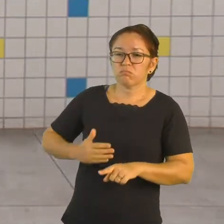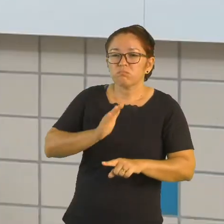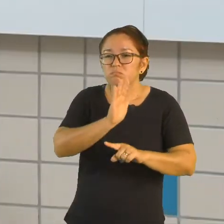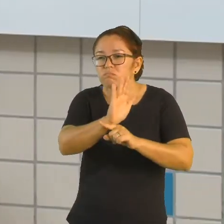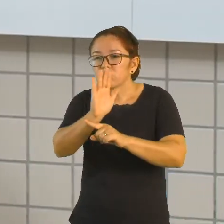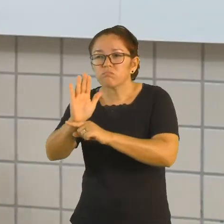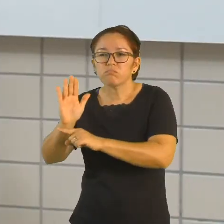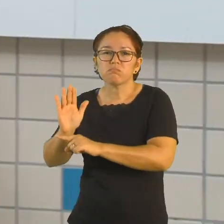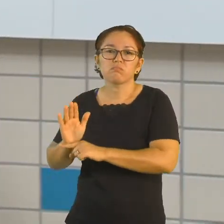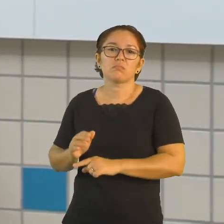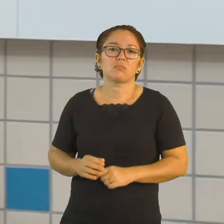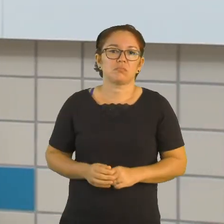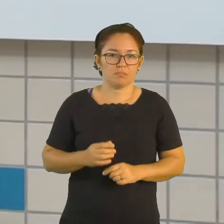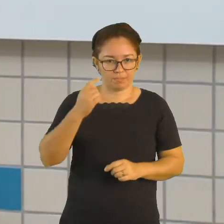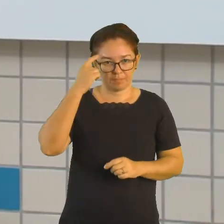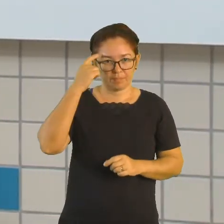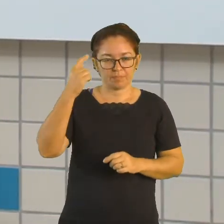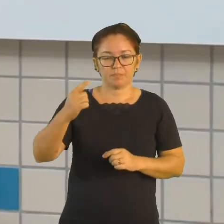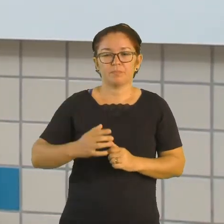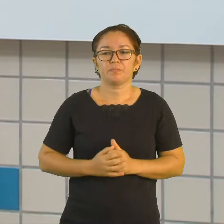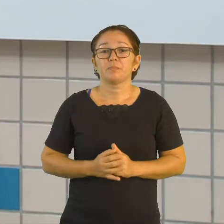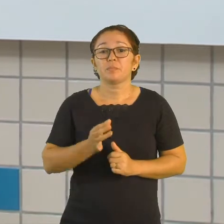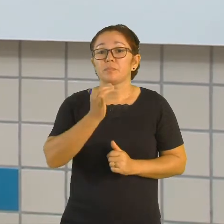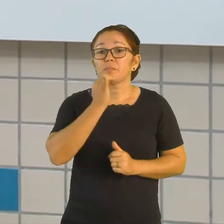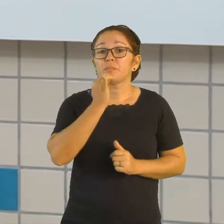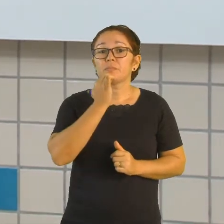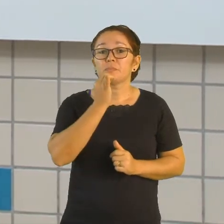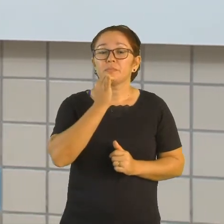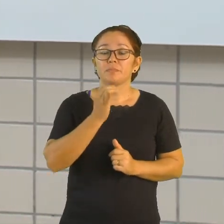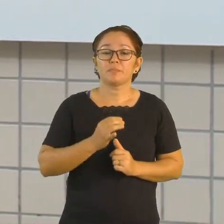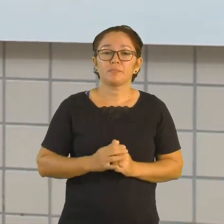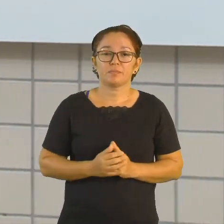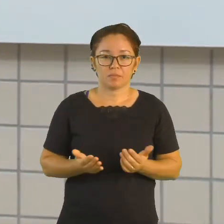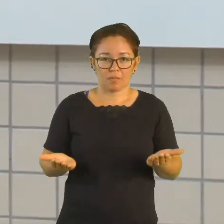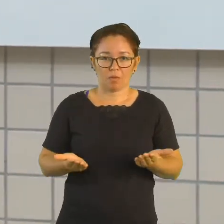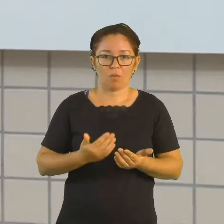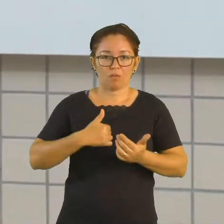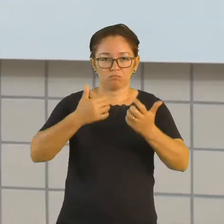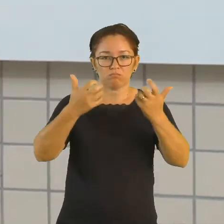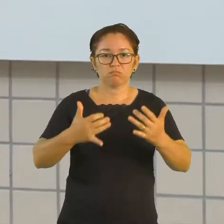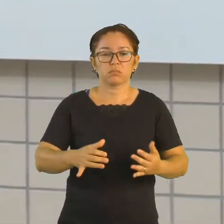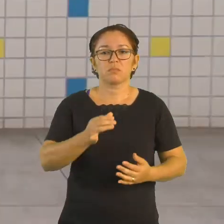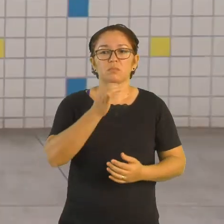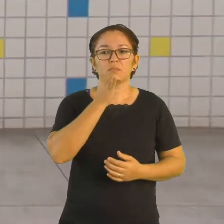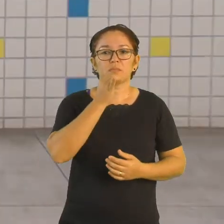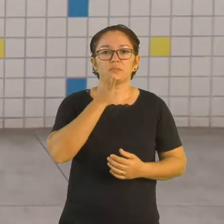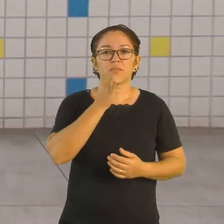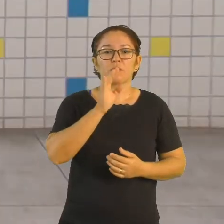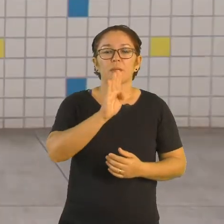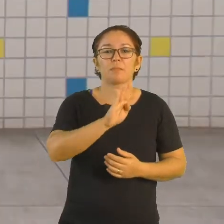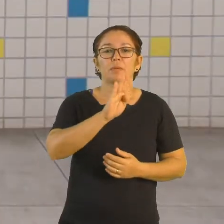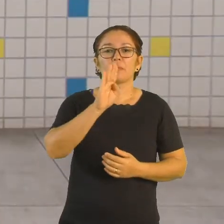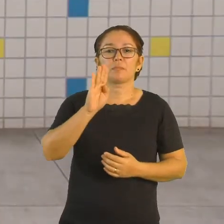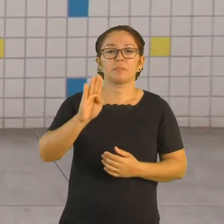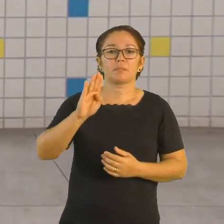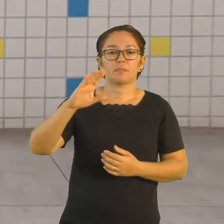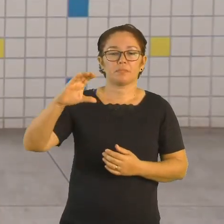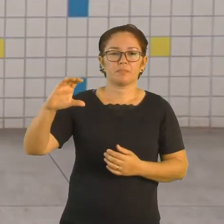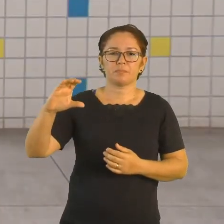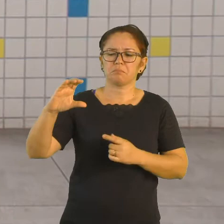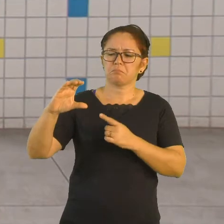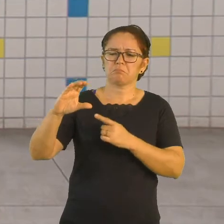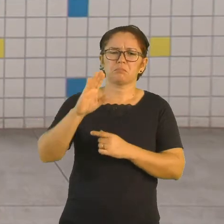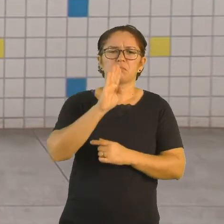Exemplo. Eu vou citar um exemplo para vocês agora. O BPC. O que